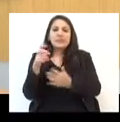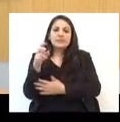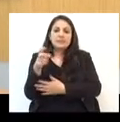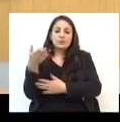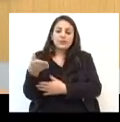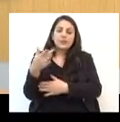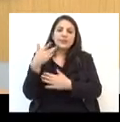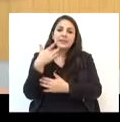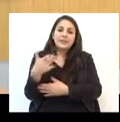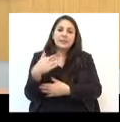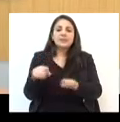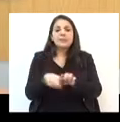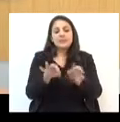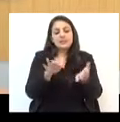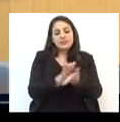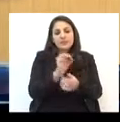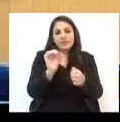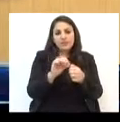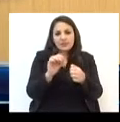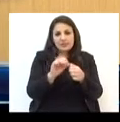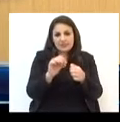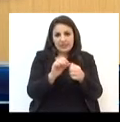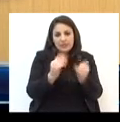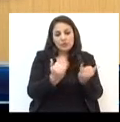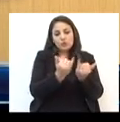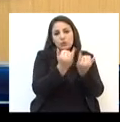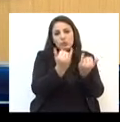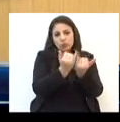As inscrições devem ser feitas no site